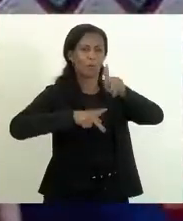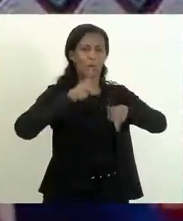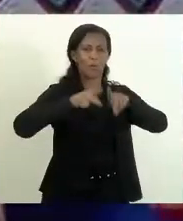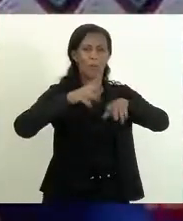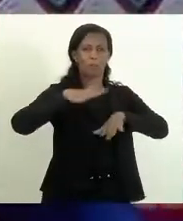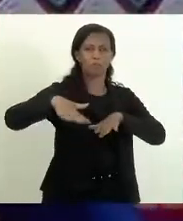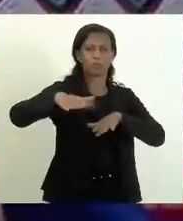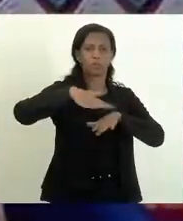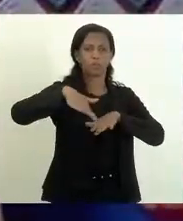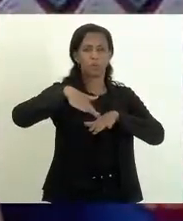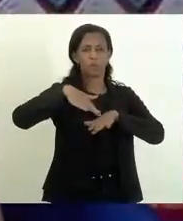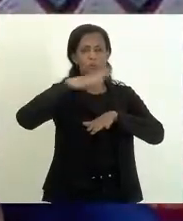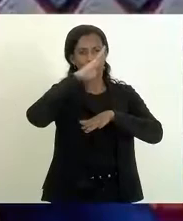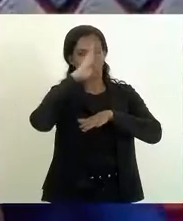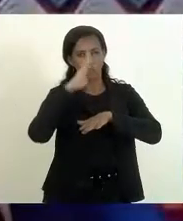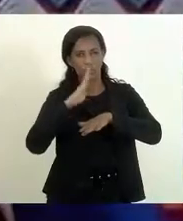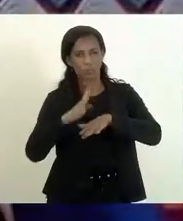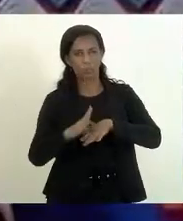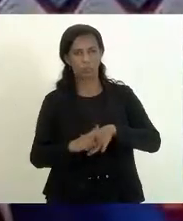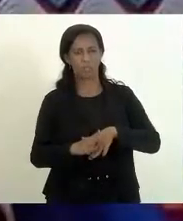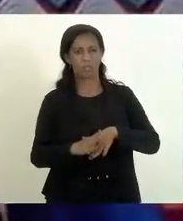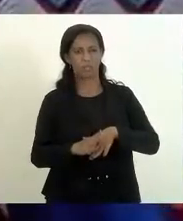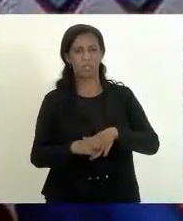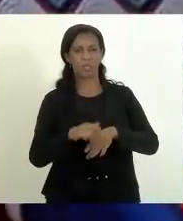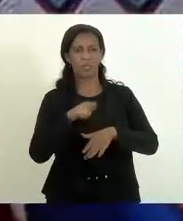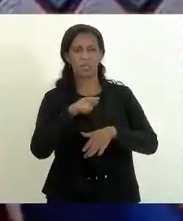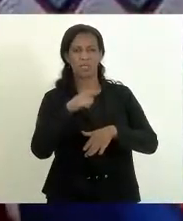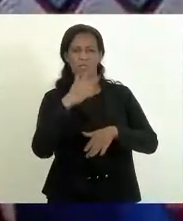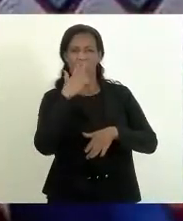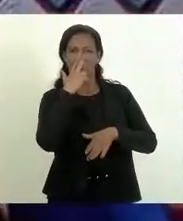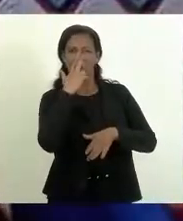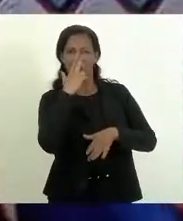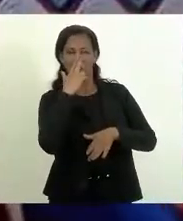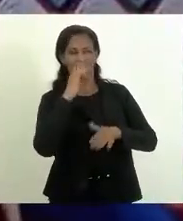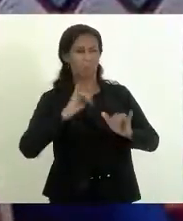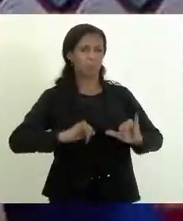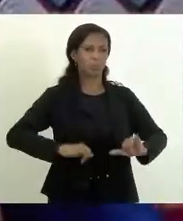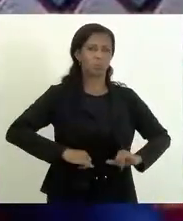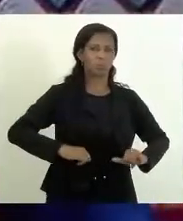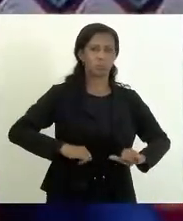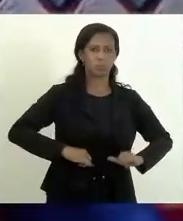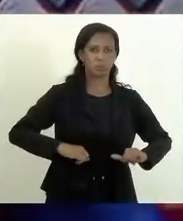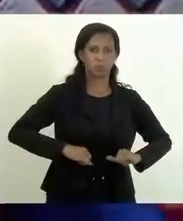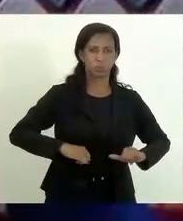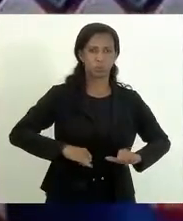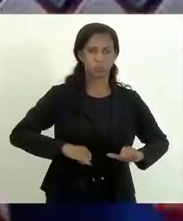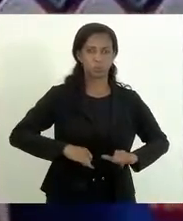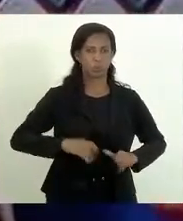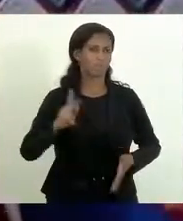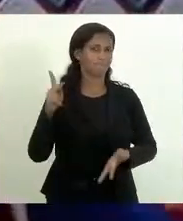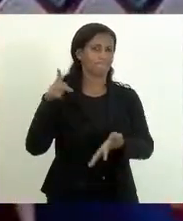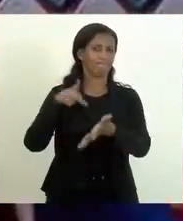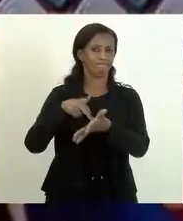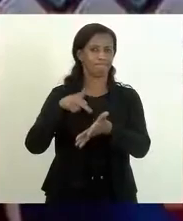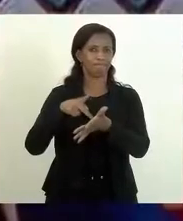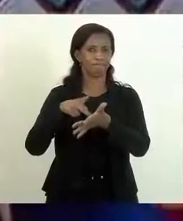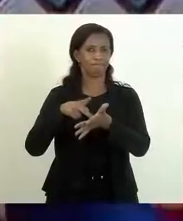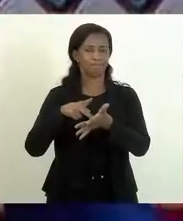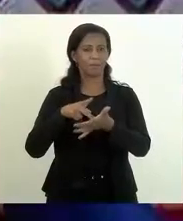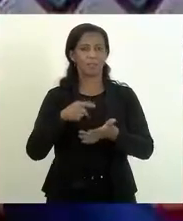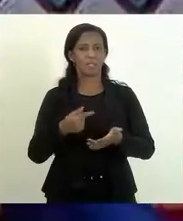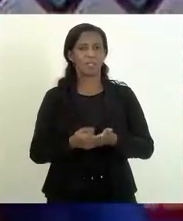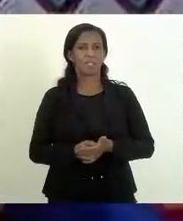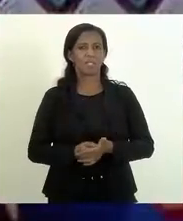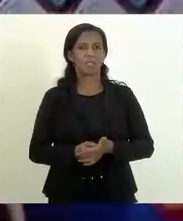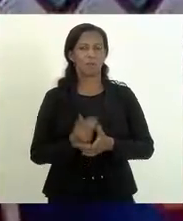originários no Brasil, que são figuras abjetas que, infelizmente, são oficialmente contados como